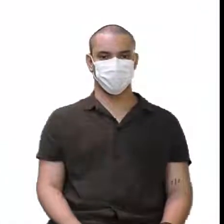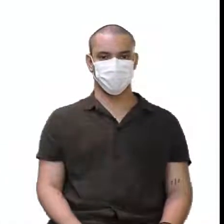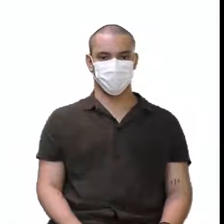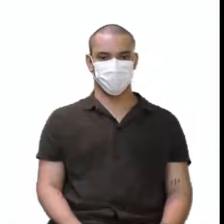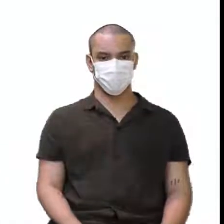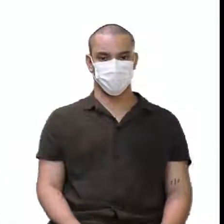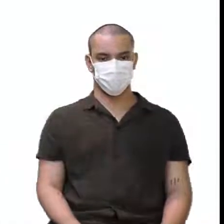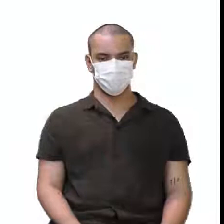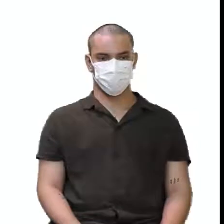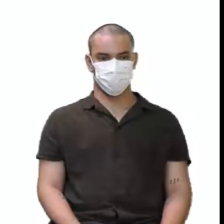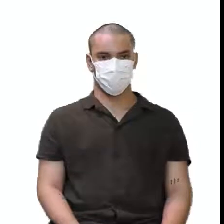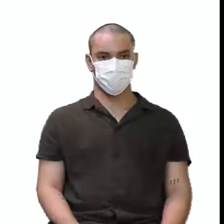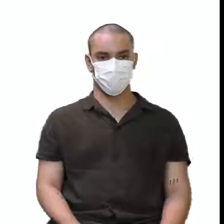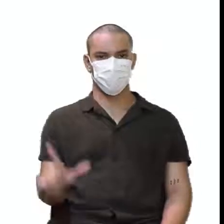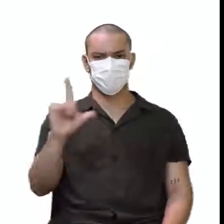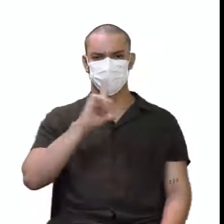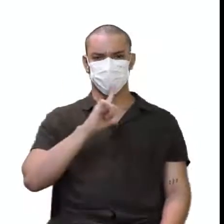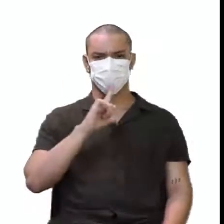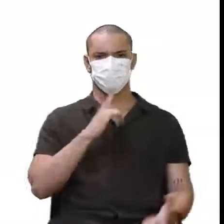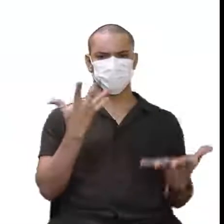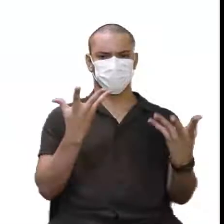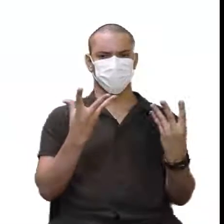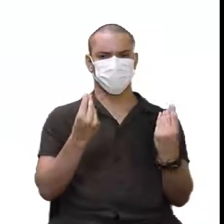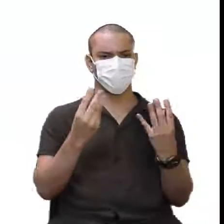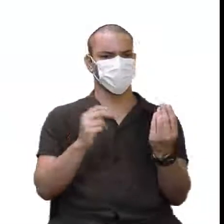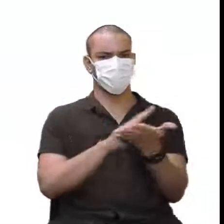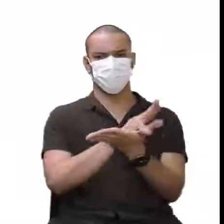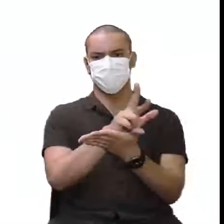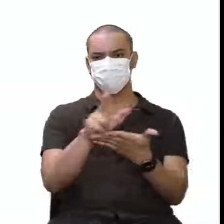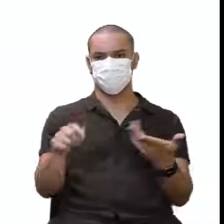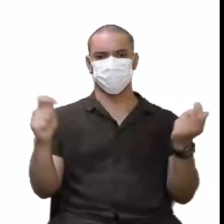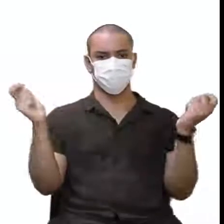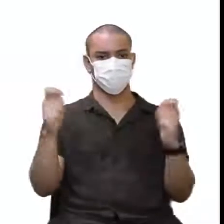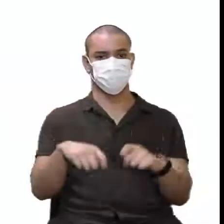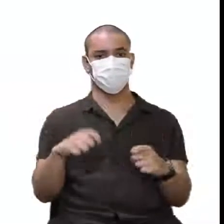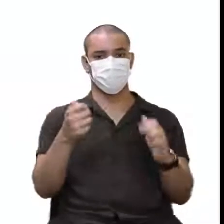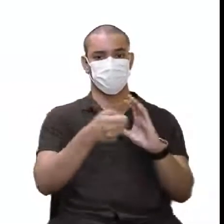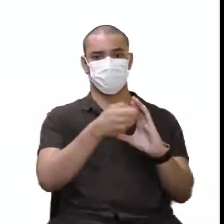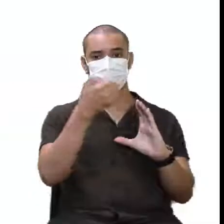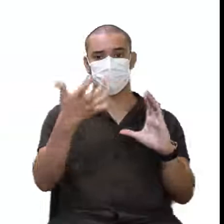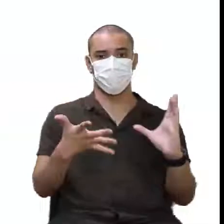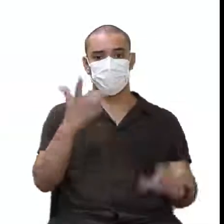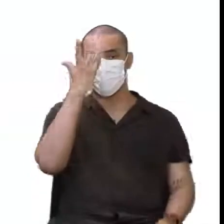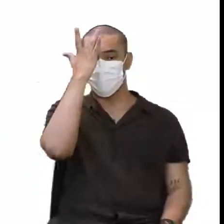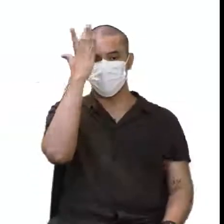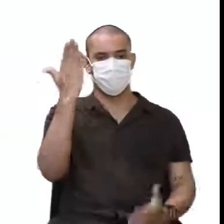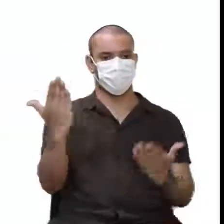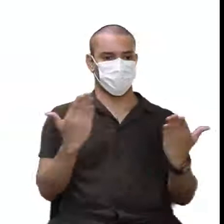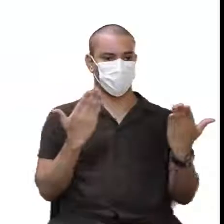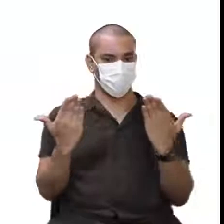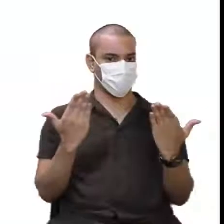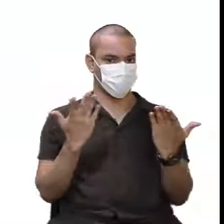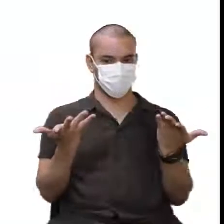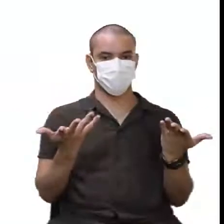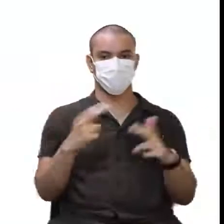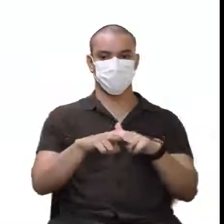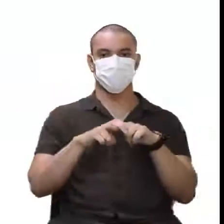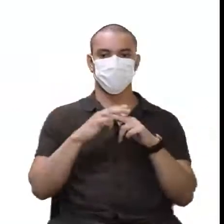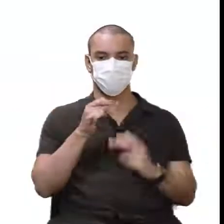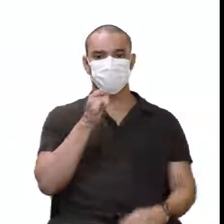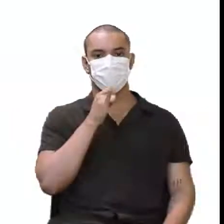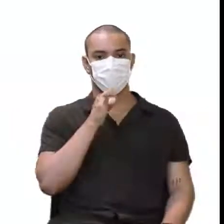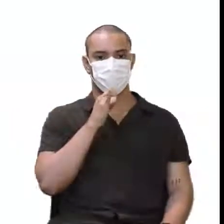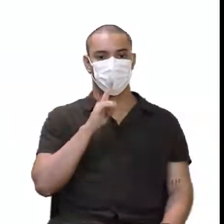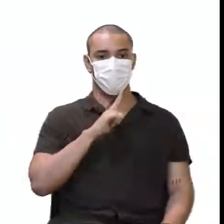Olha lá. Existiam muitas variedades disponíveis, dotadas de características de fácil comparação. Por exemplo, a